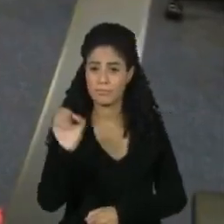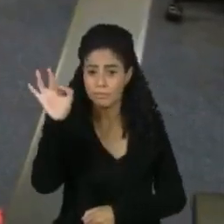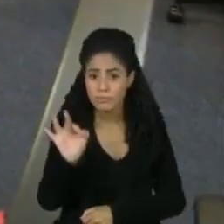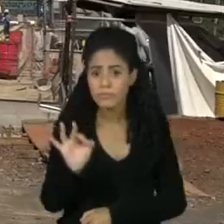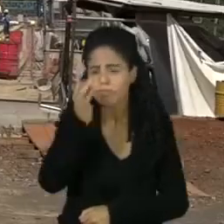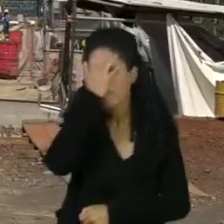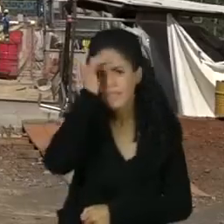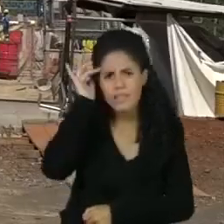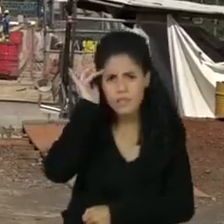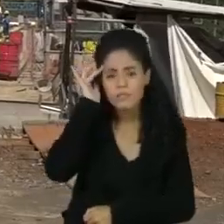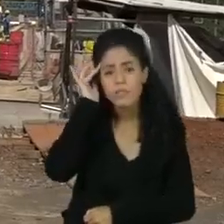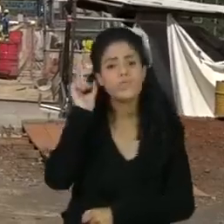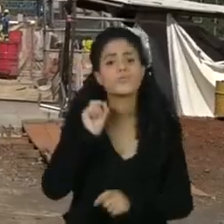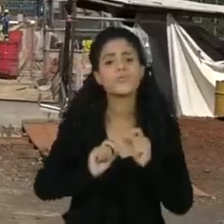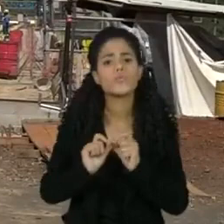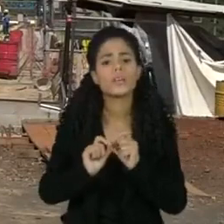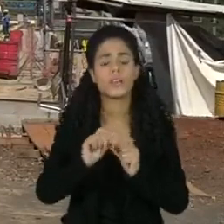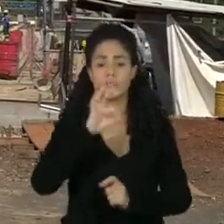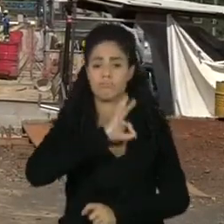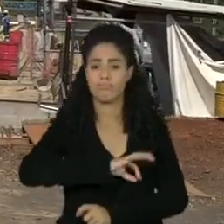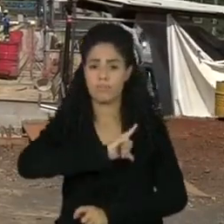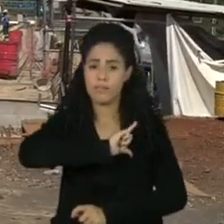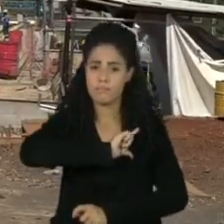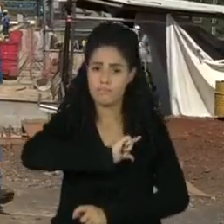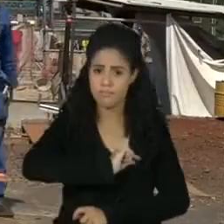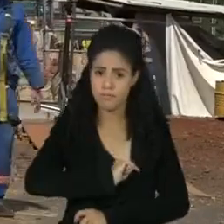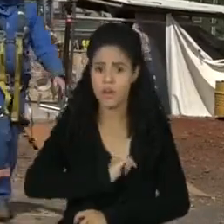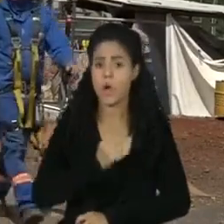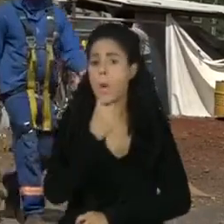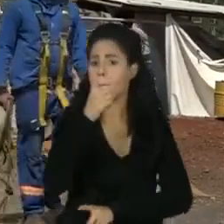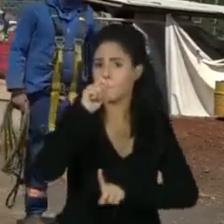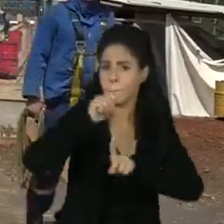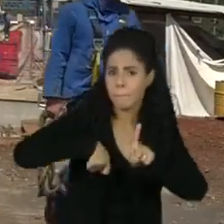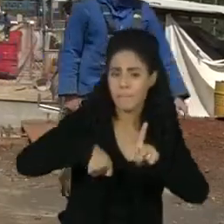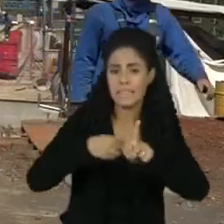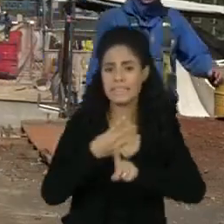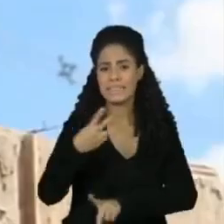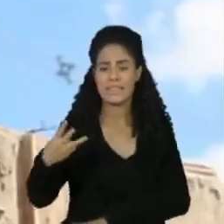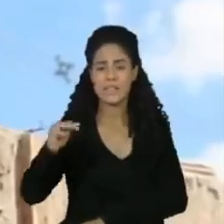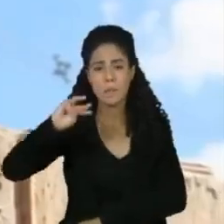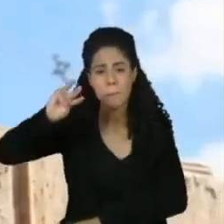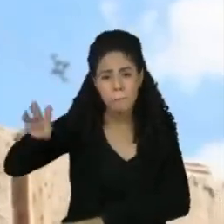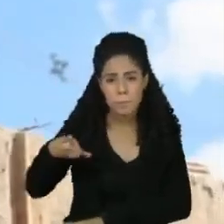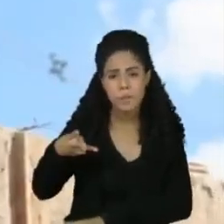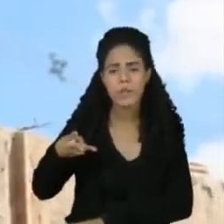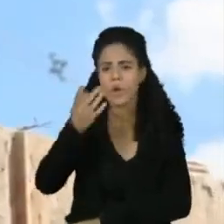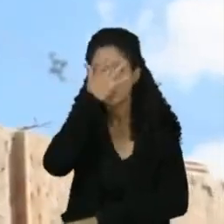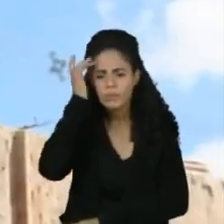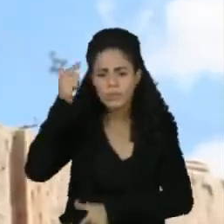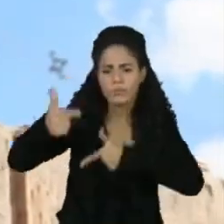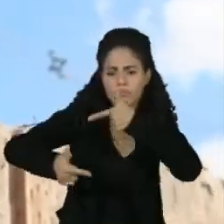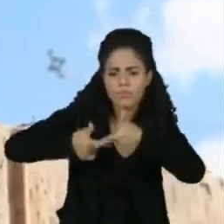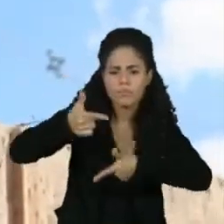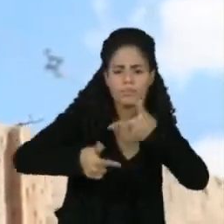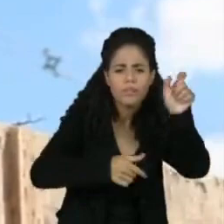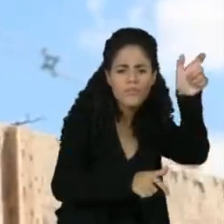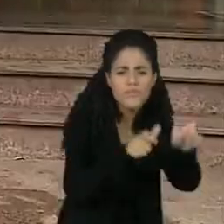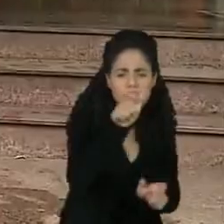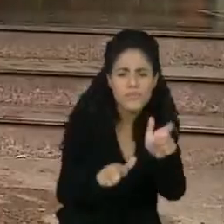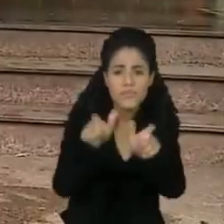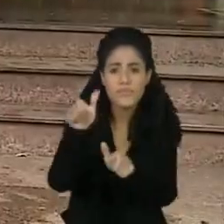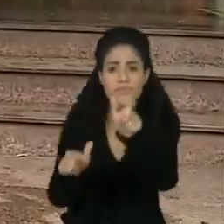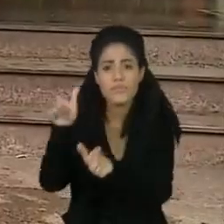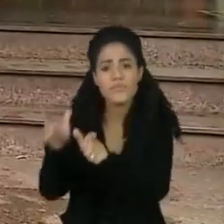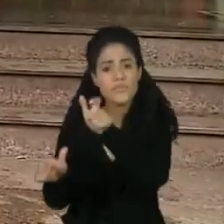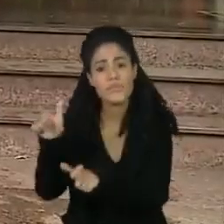estão ocupadas recebem um salário mínimo por mês. São 33 milhões de trabalhadores. E mais da metade